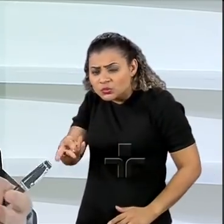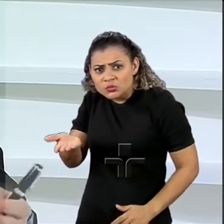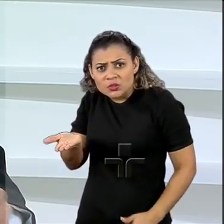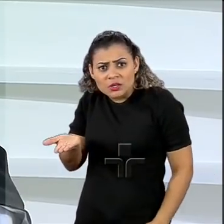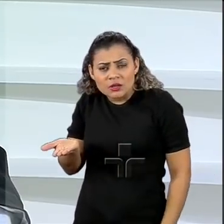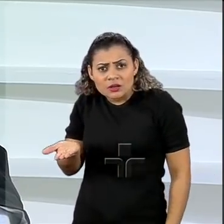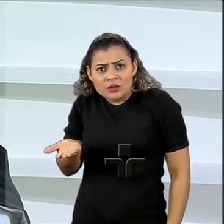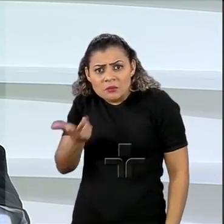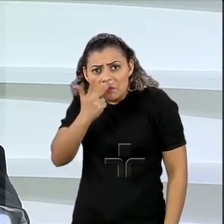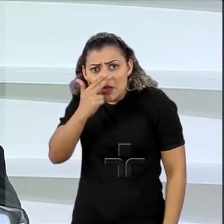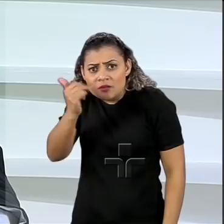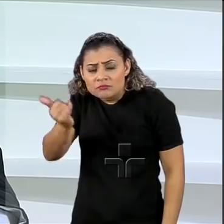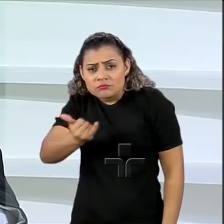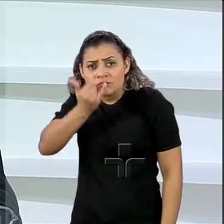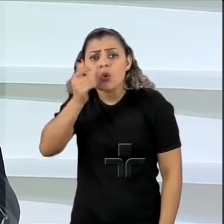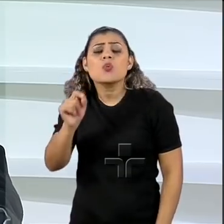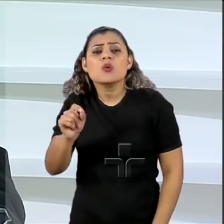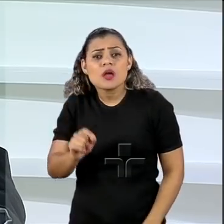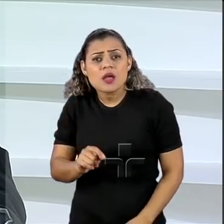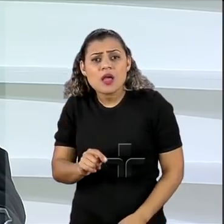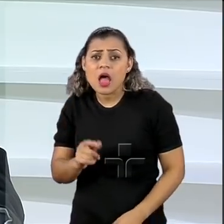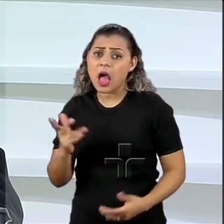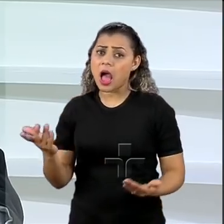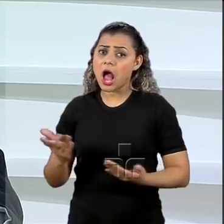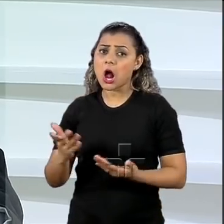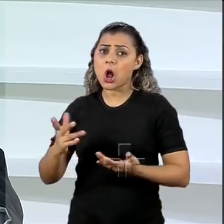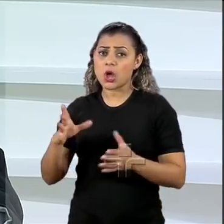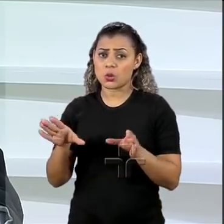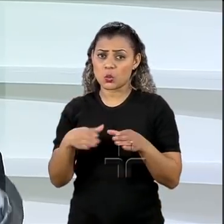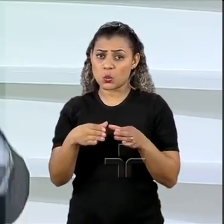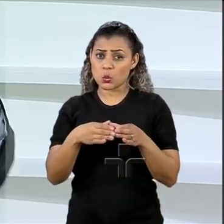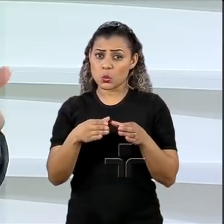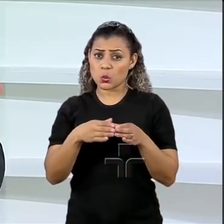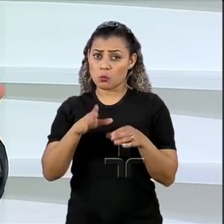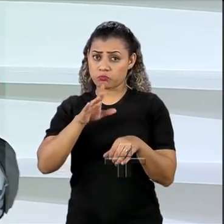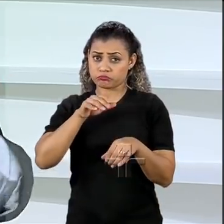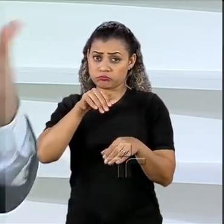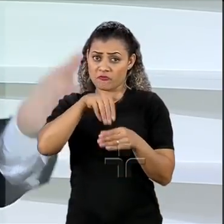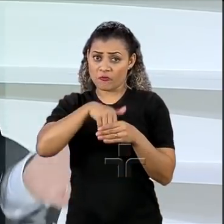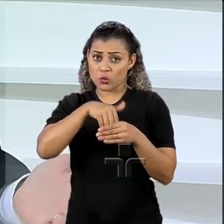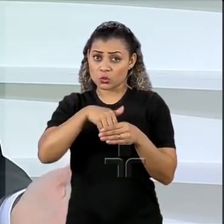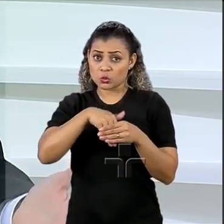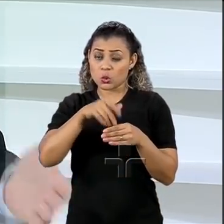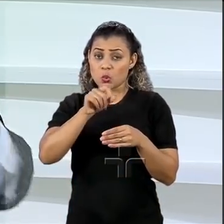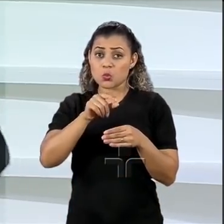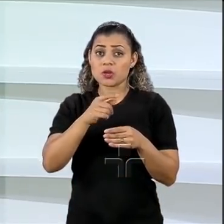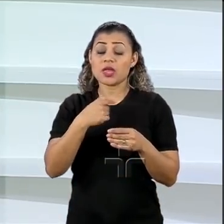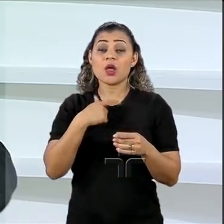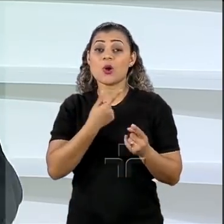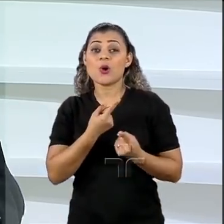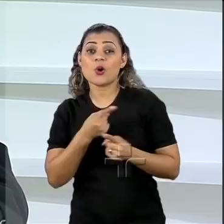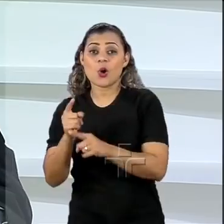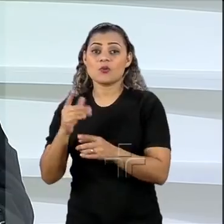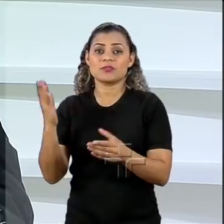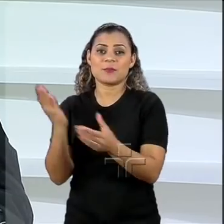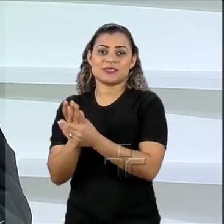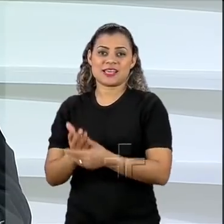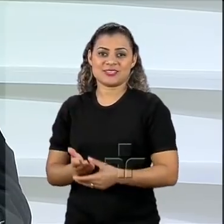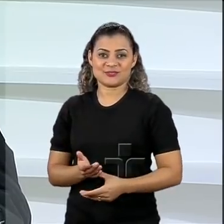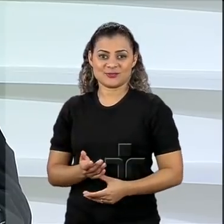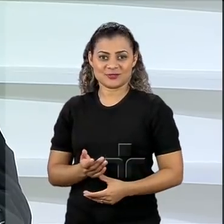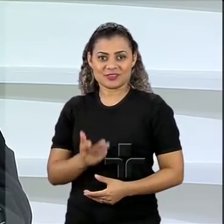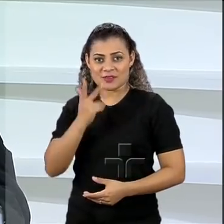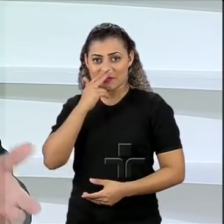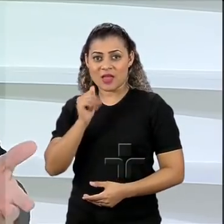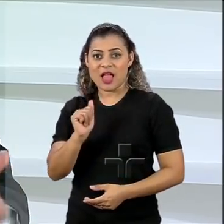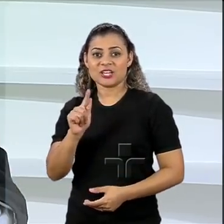e imprevisível foi deslocada para uma comissão de arbitragem envolvendo o próprio órgão que entrou com a ação, que é a